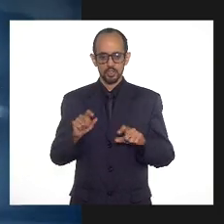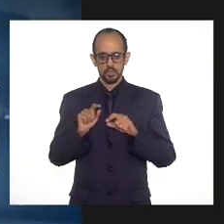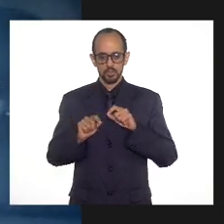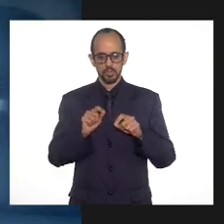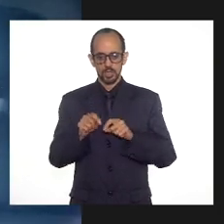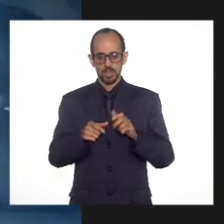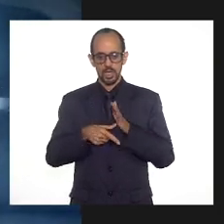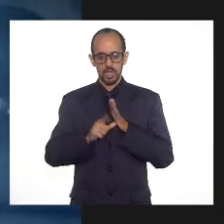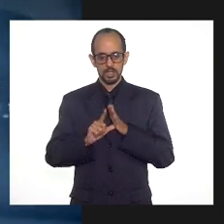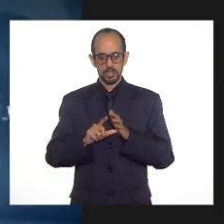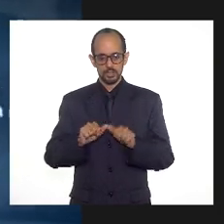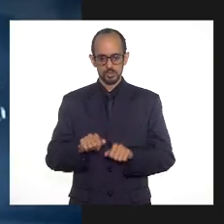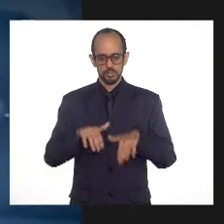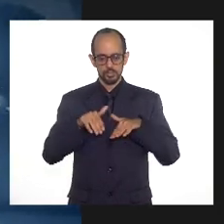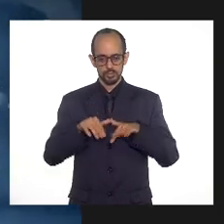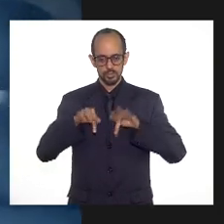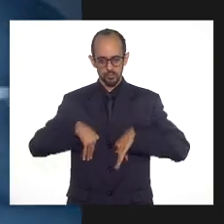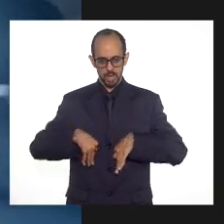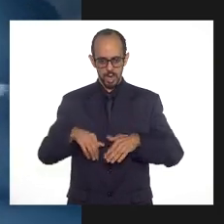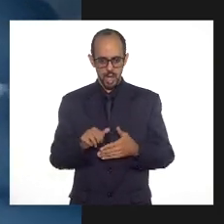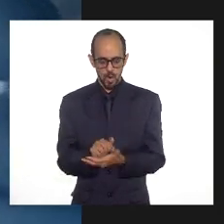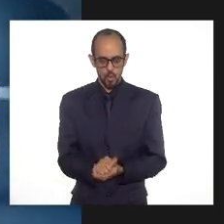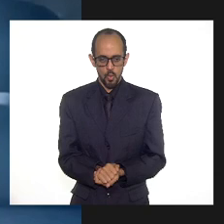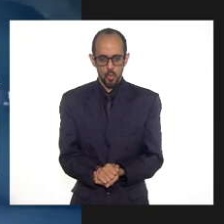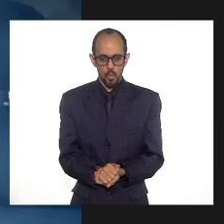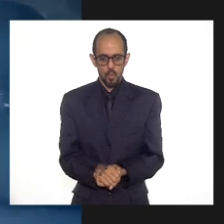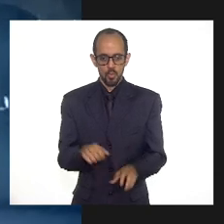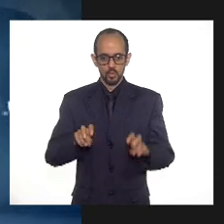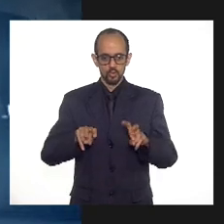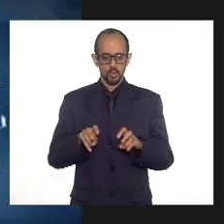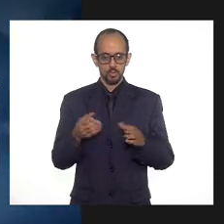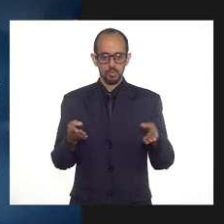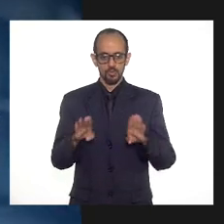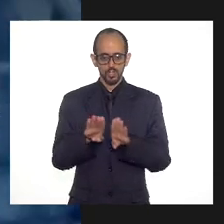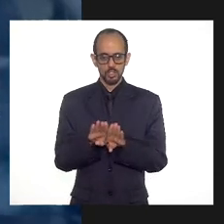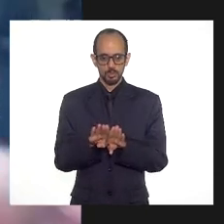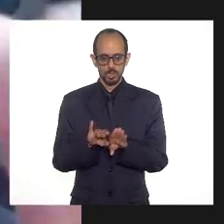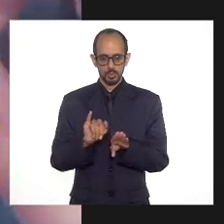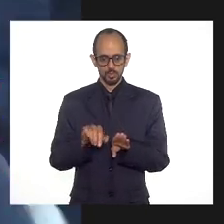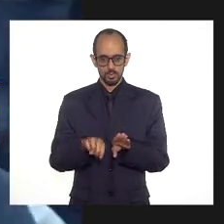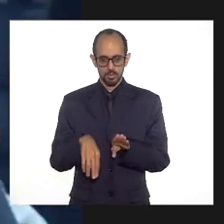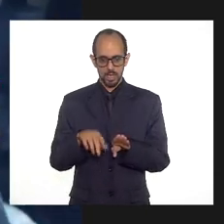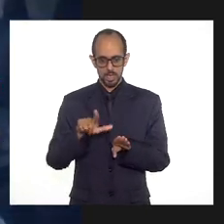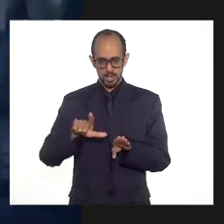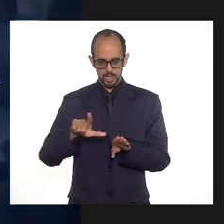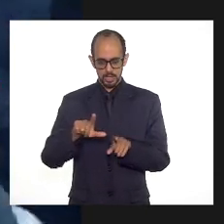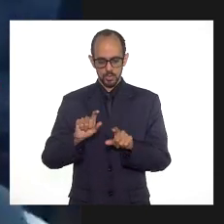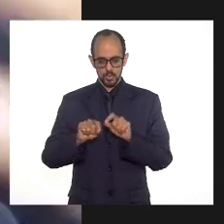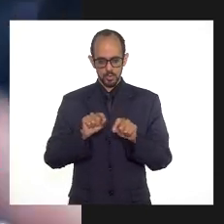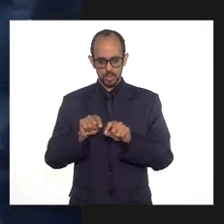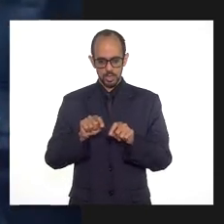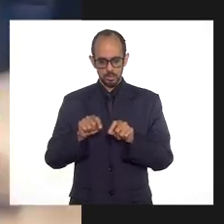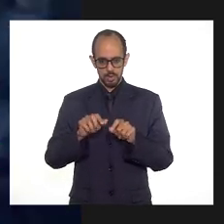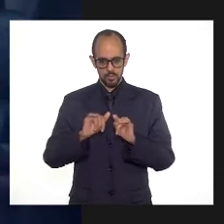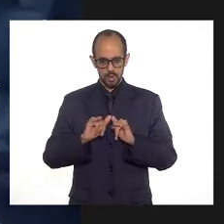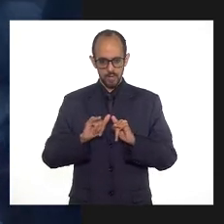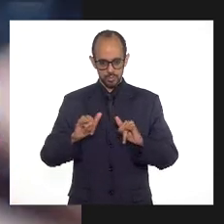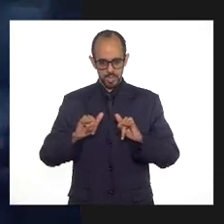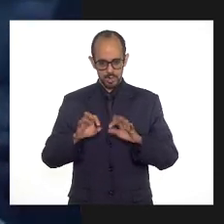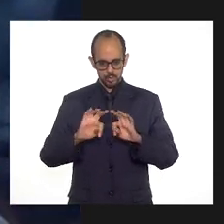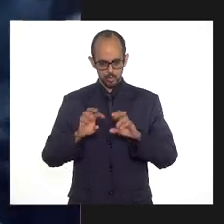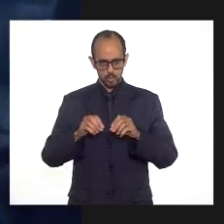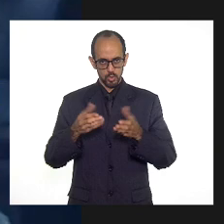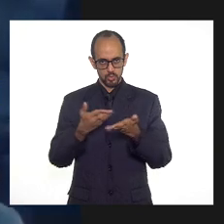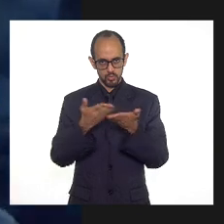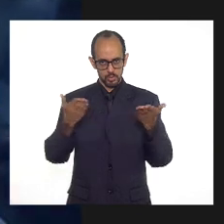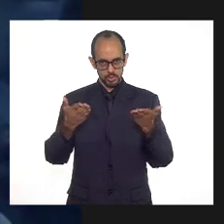antes-expediente final, que trata sobre a questão do fechamento do ML, é só para dizer a todas as pessoas que estão ouvindo. Hoje, uma